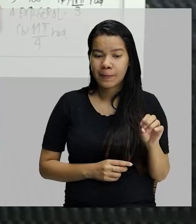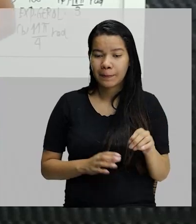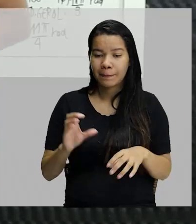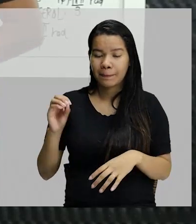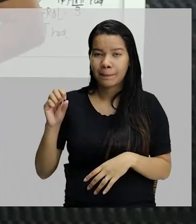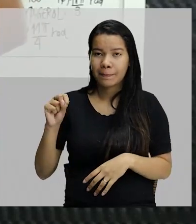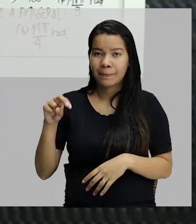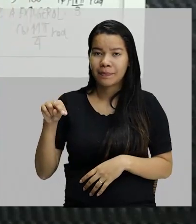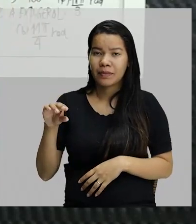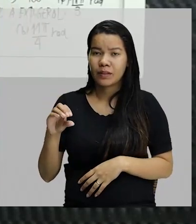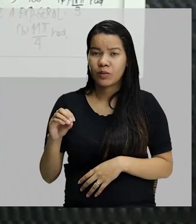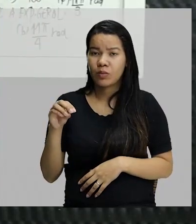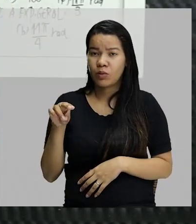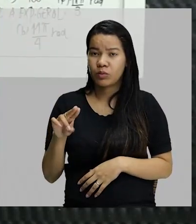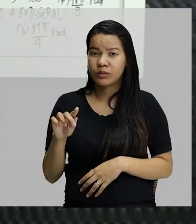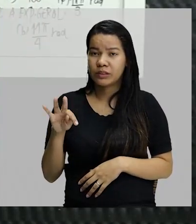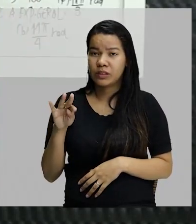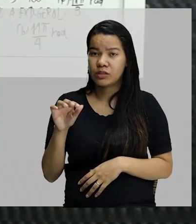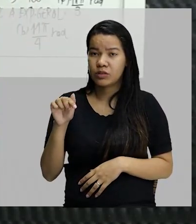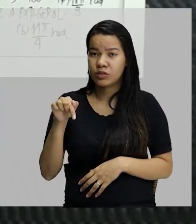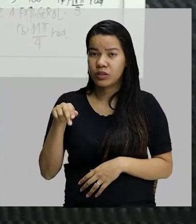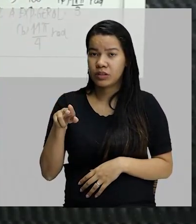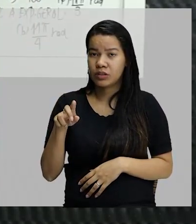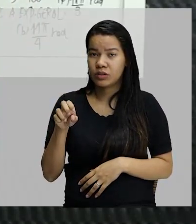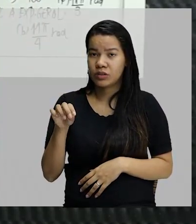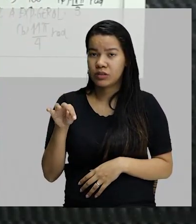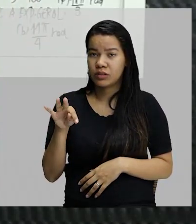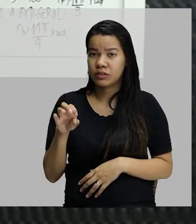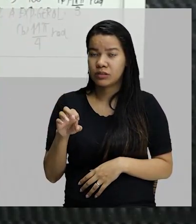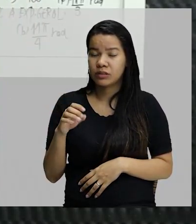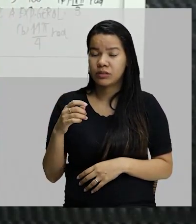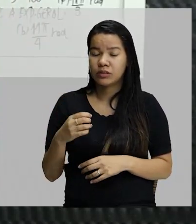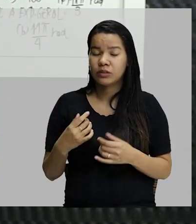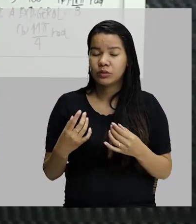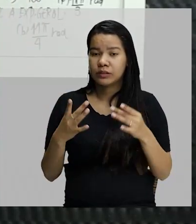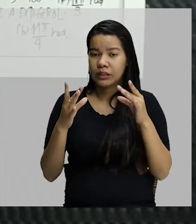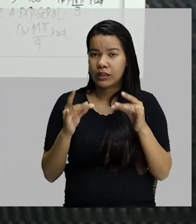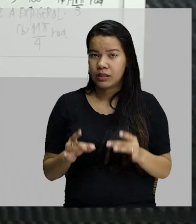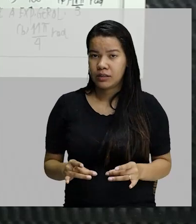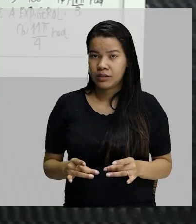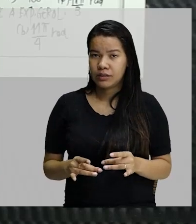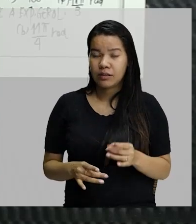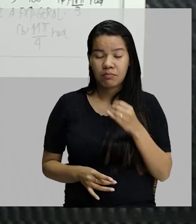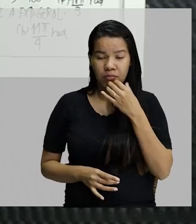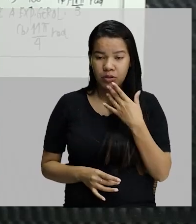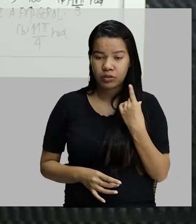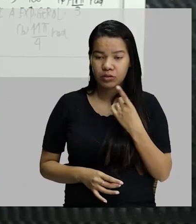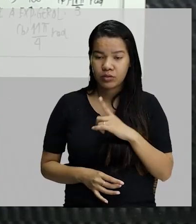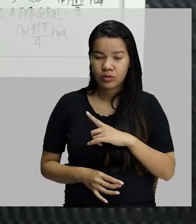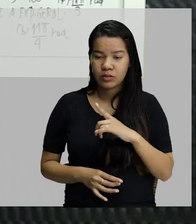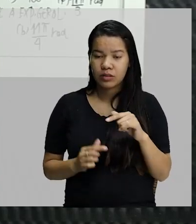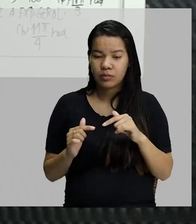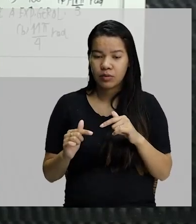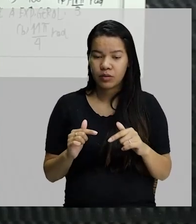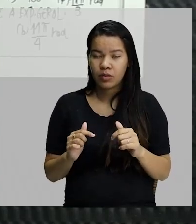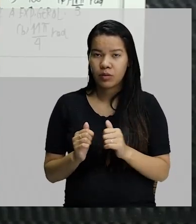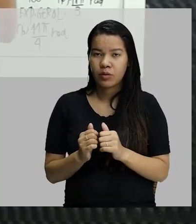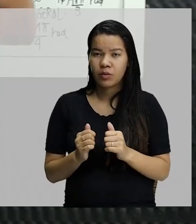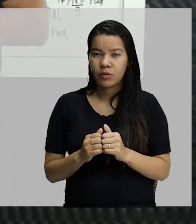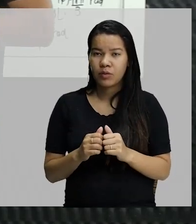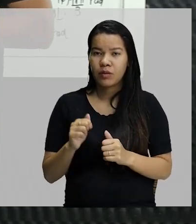Certo? Beleza, uma observação. Convém trabalharmos com arcos de primeira volta no